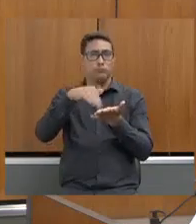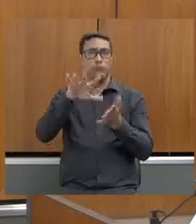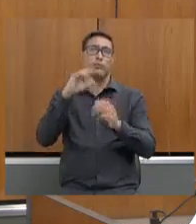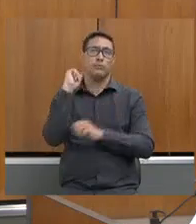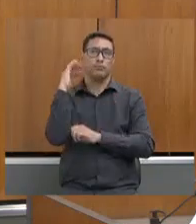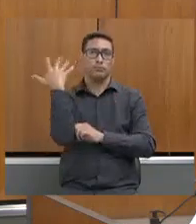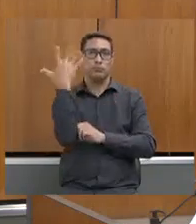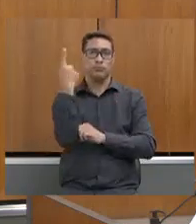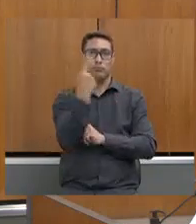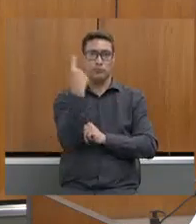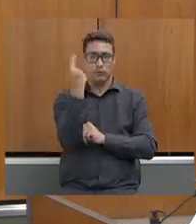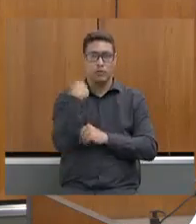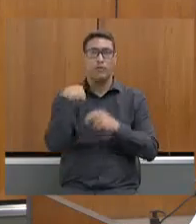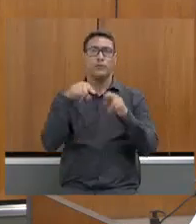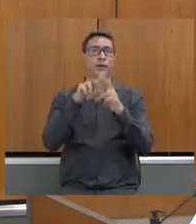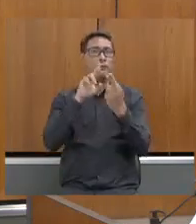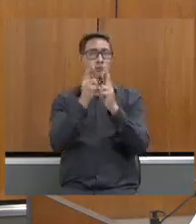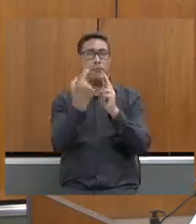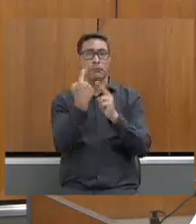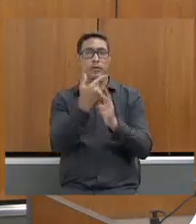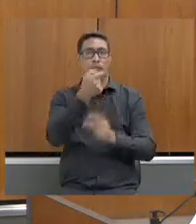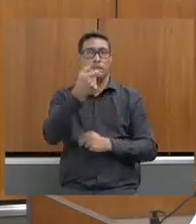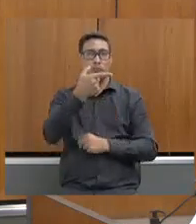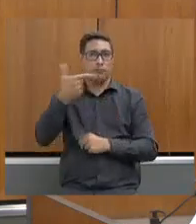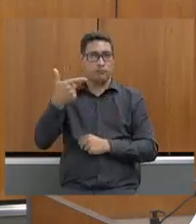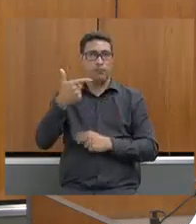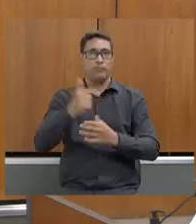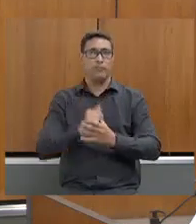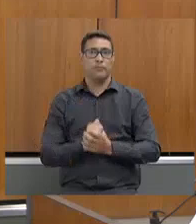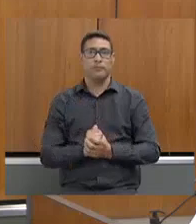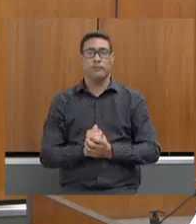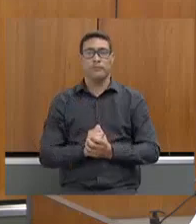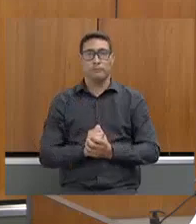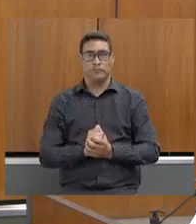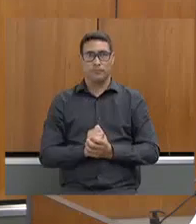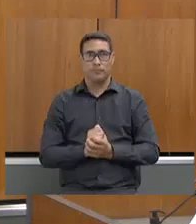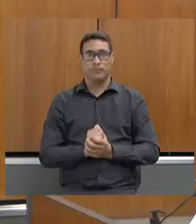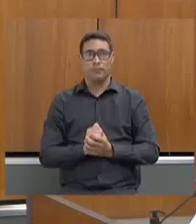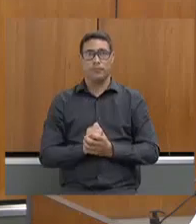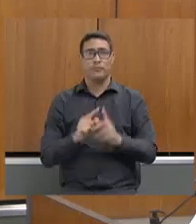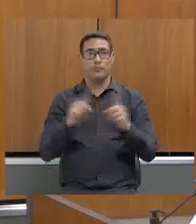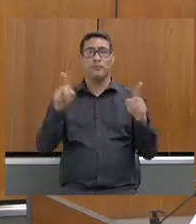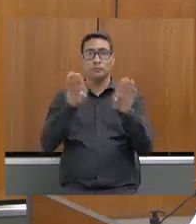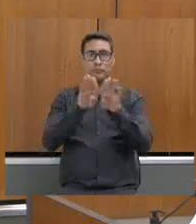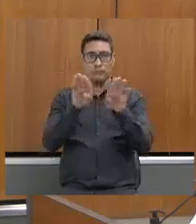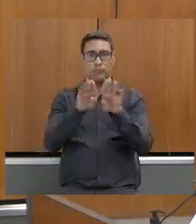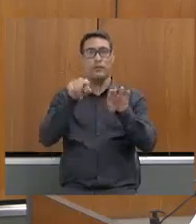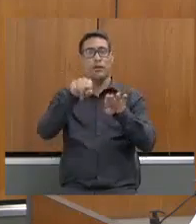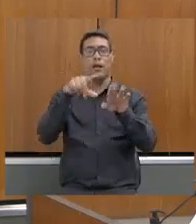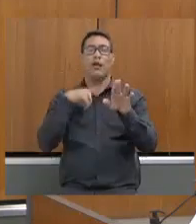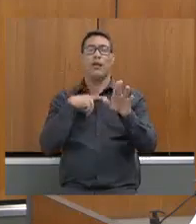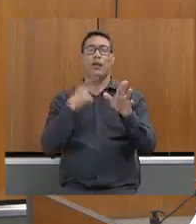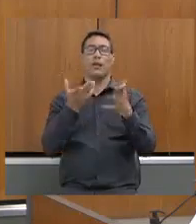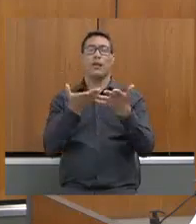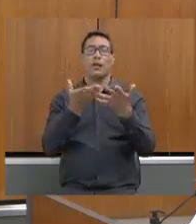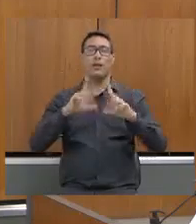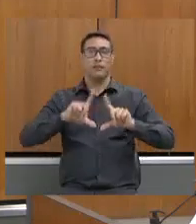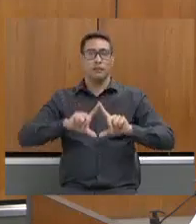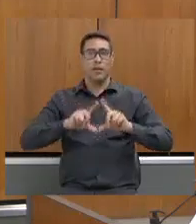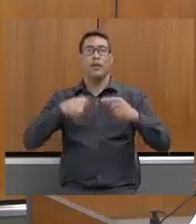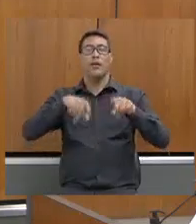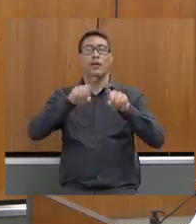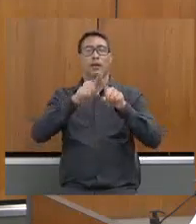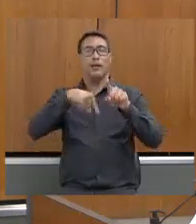Sustentável em 2022, no âmbito do Assembleia Fiscaliza, considerando o período de